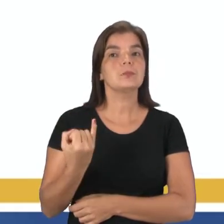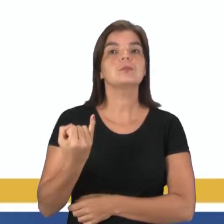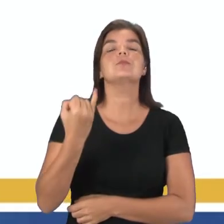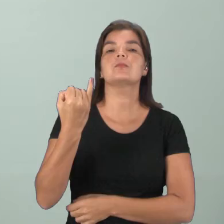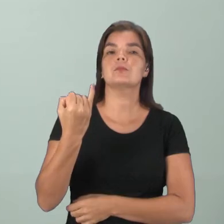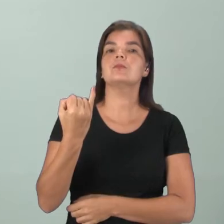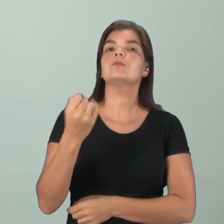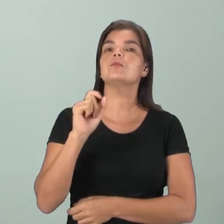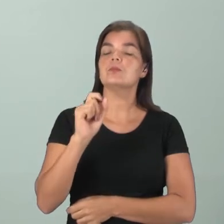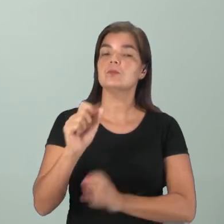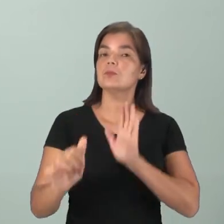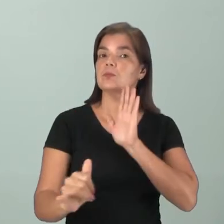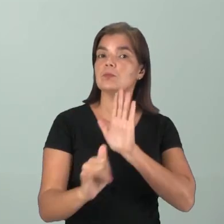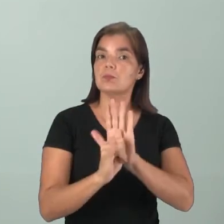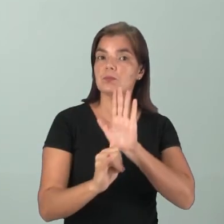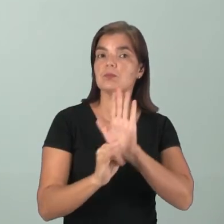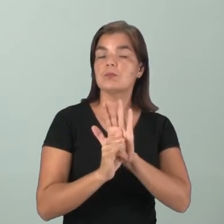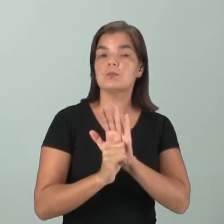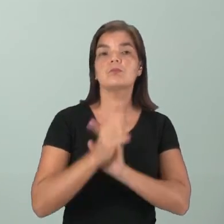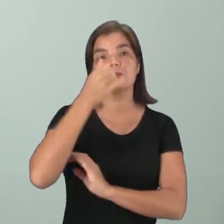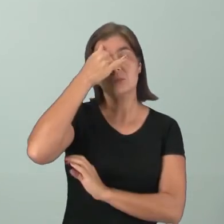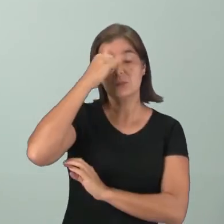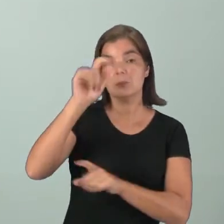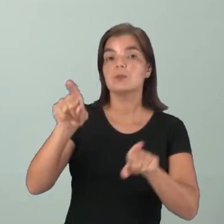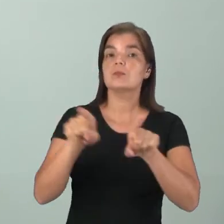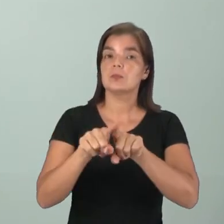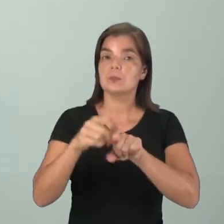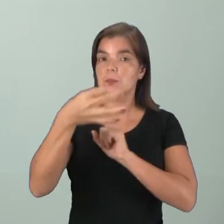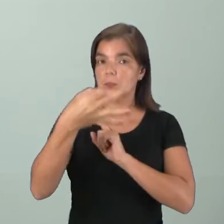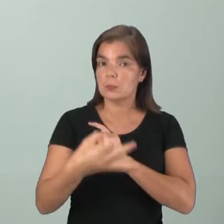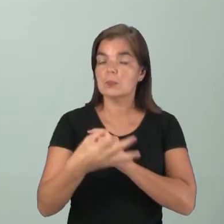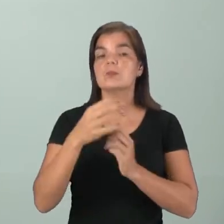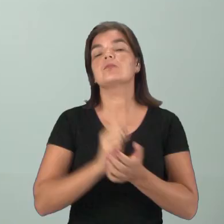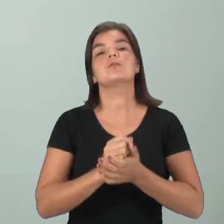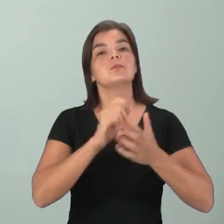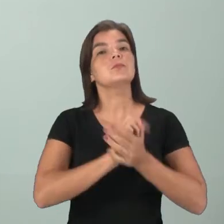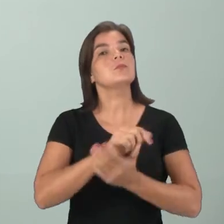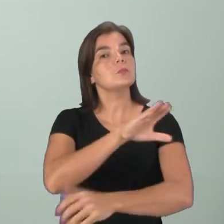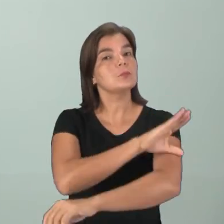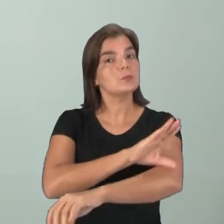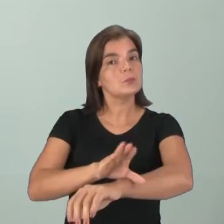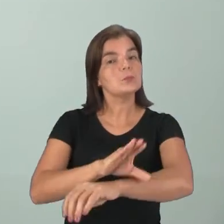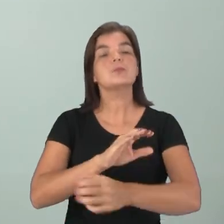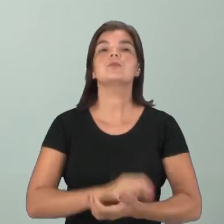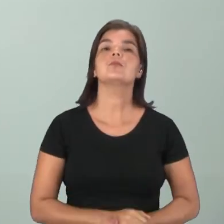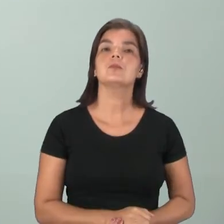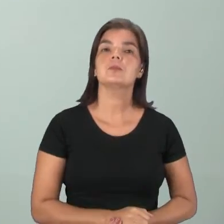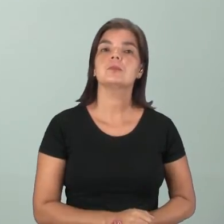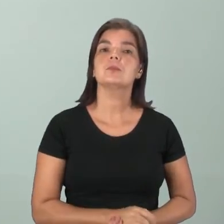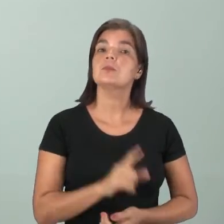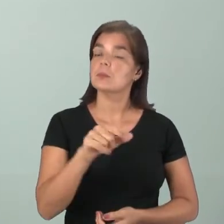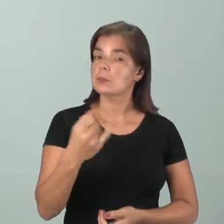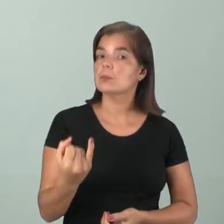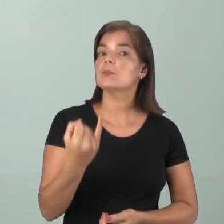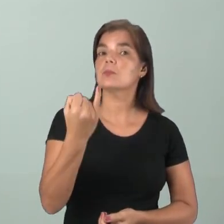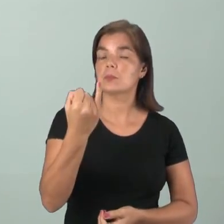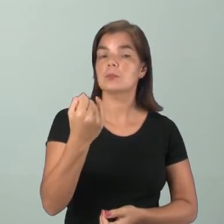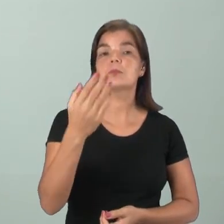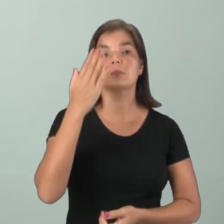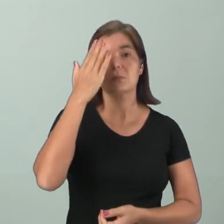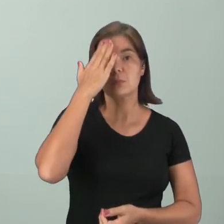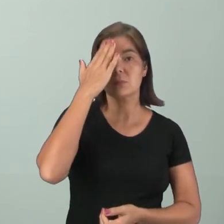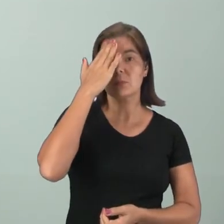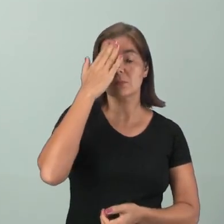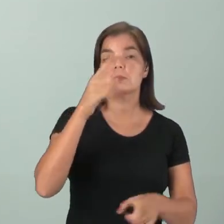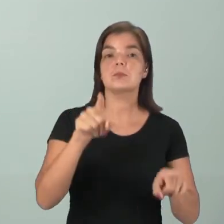esse aspecto muito importante de carregar uma identidade, de criar uma identidade, certo? Através da cultura. E é isso